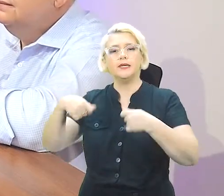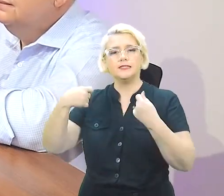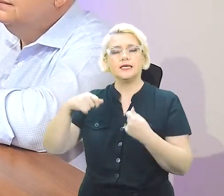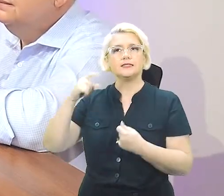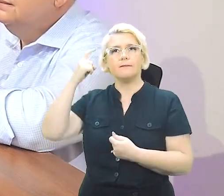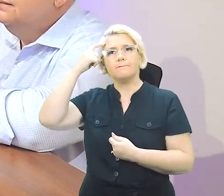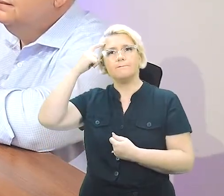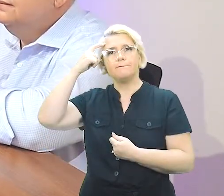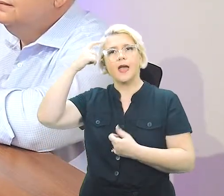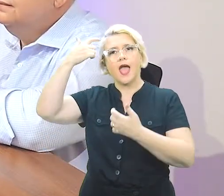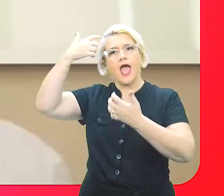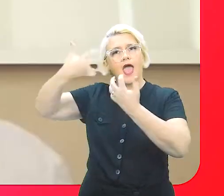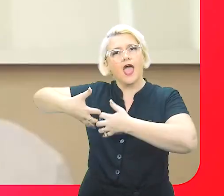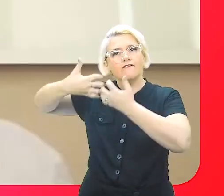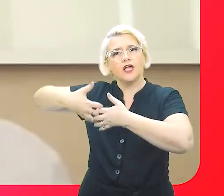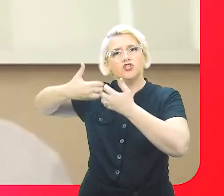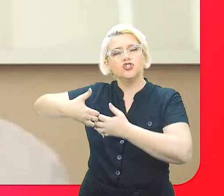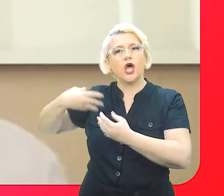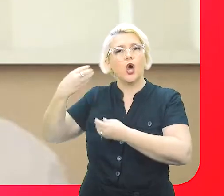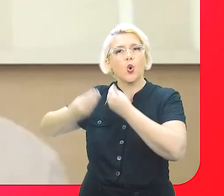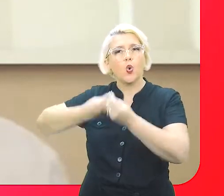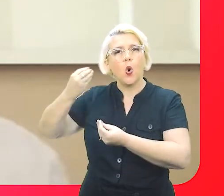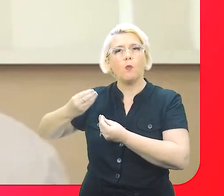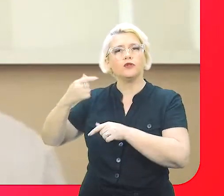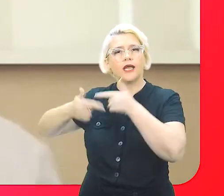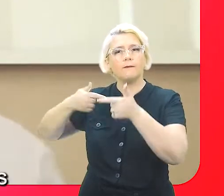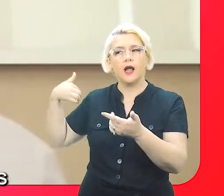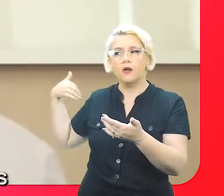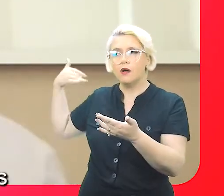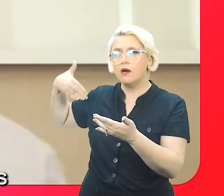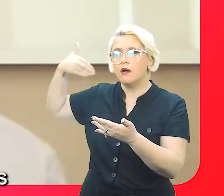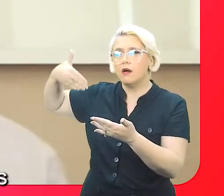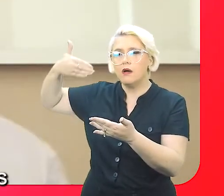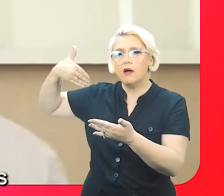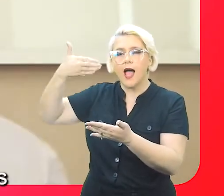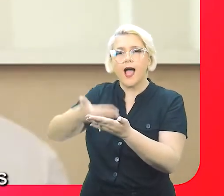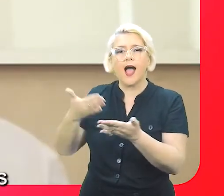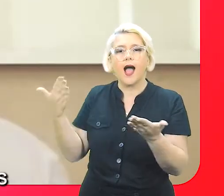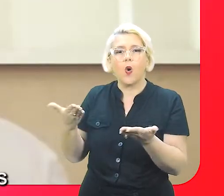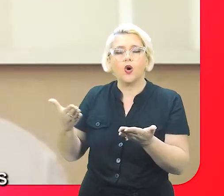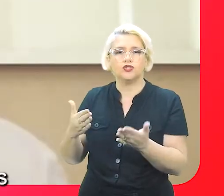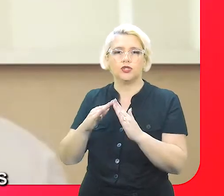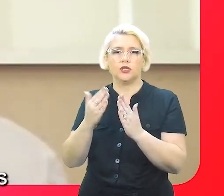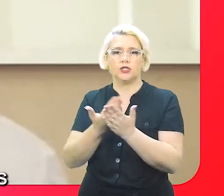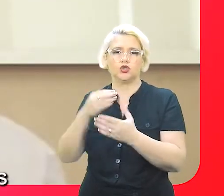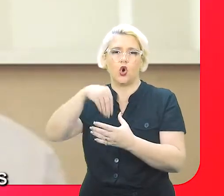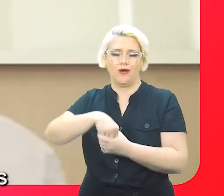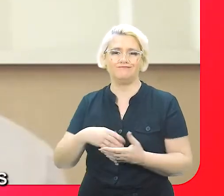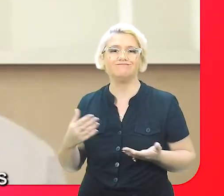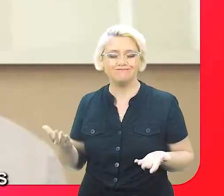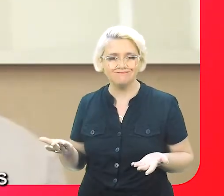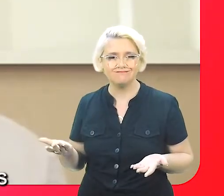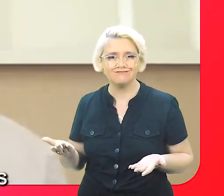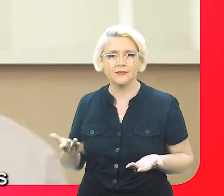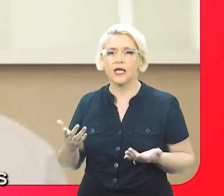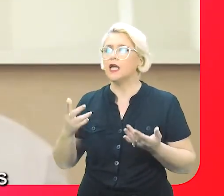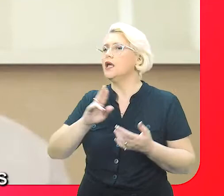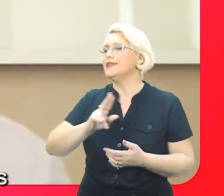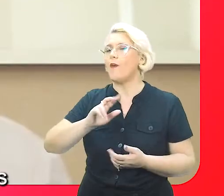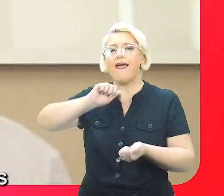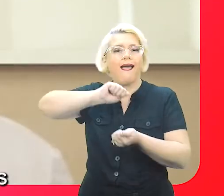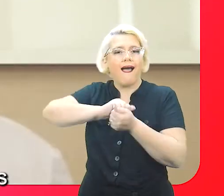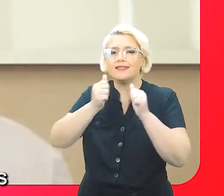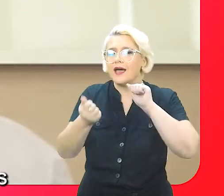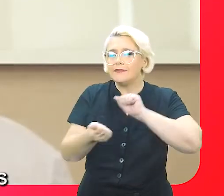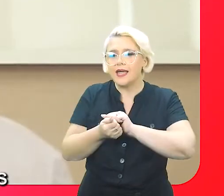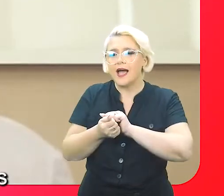rever como a gente tem feito até agora a educação escolar. Não adaptar